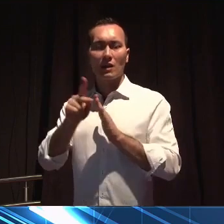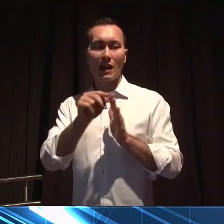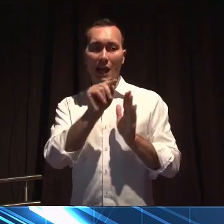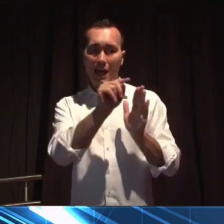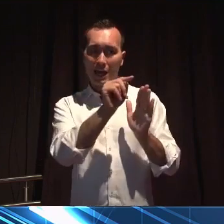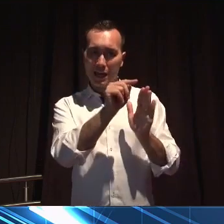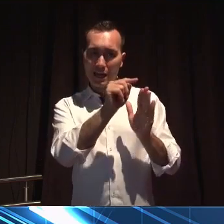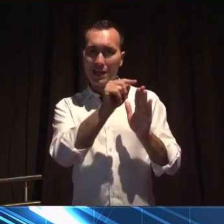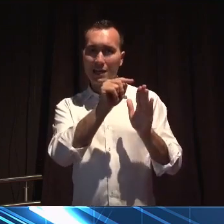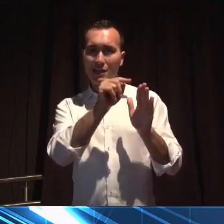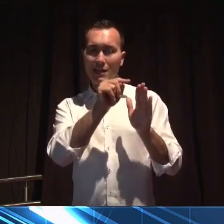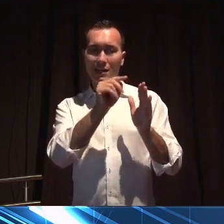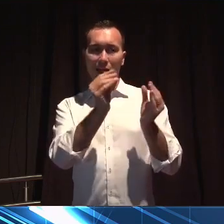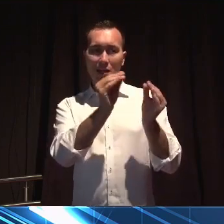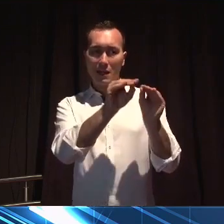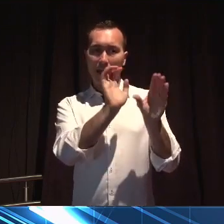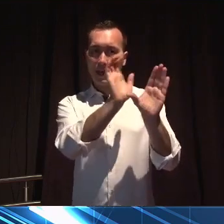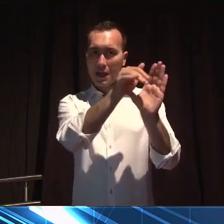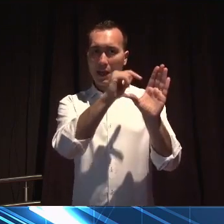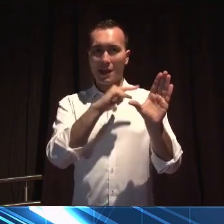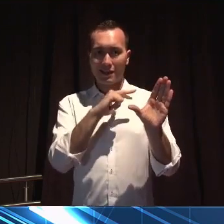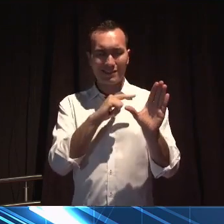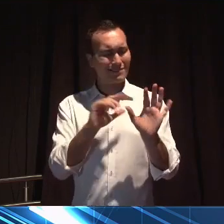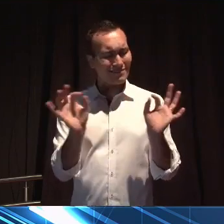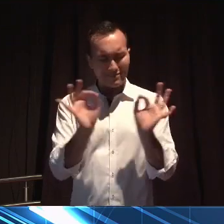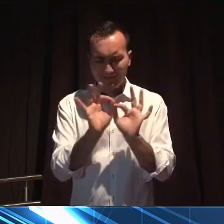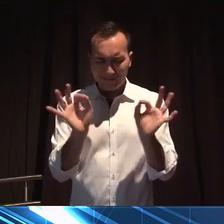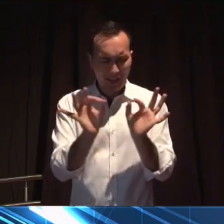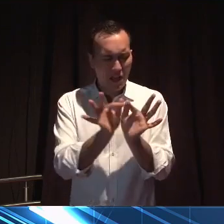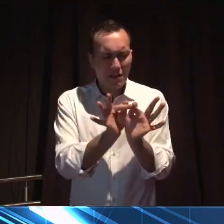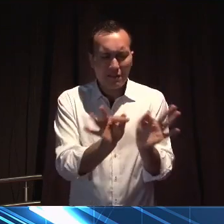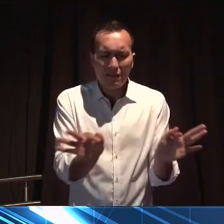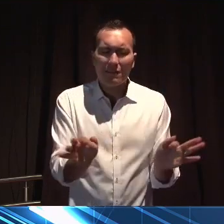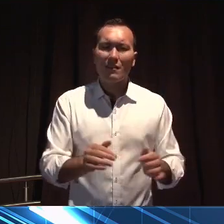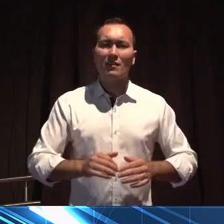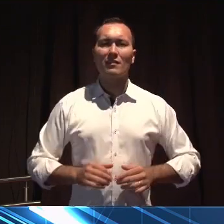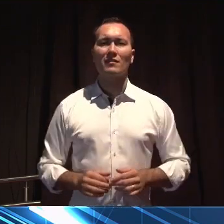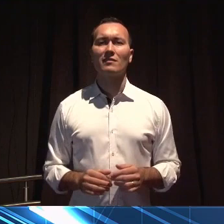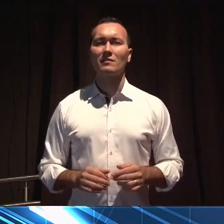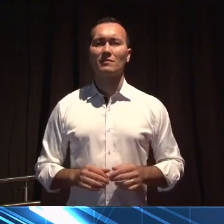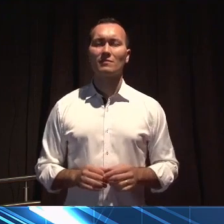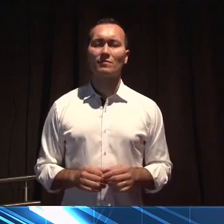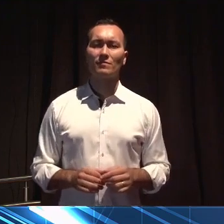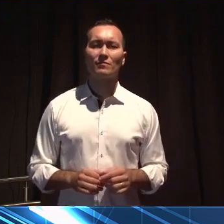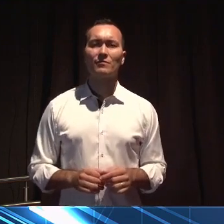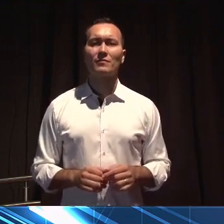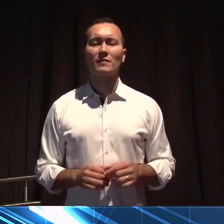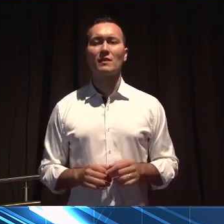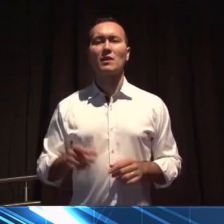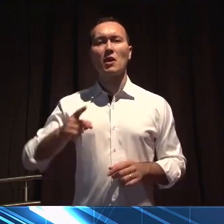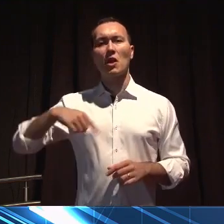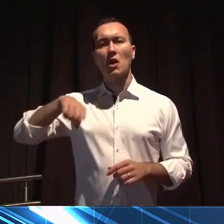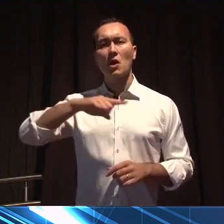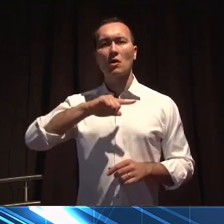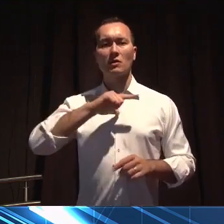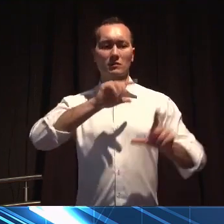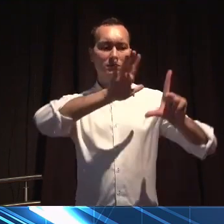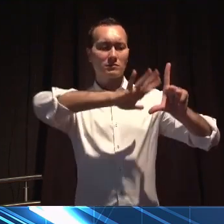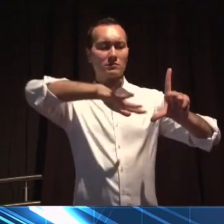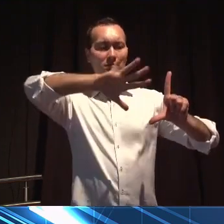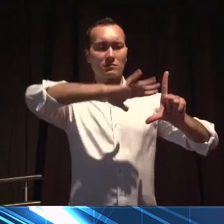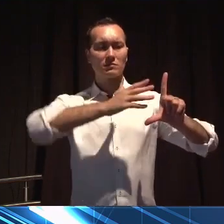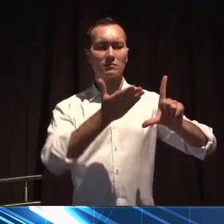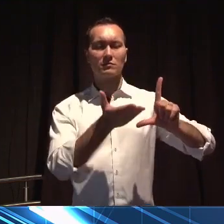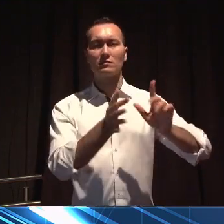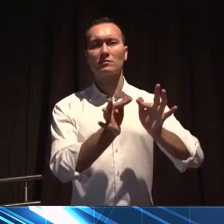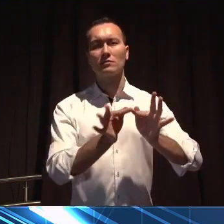coisas mais simples possíveis, tentar fazer com que a gente conseguisse fazer um onboard de pessoas de uma forma simples, ter um code base simples. Então, esse é